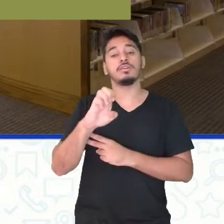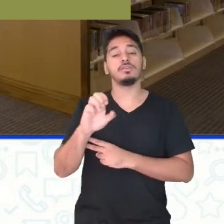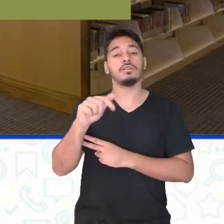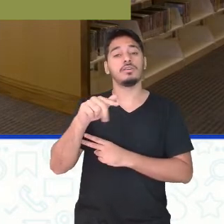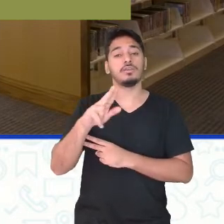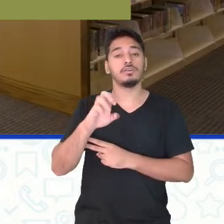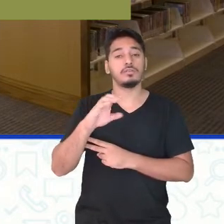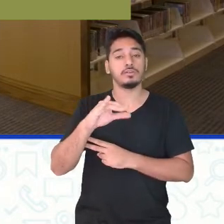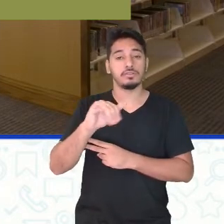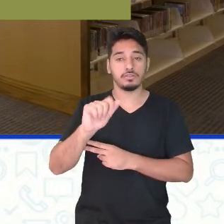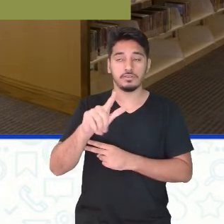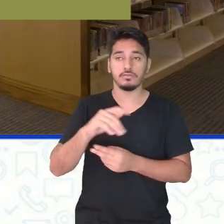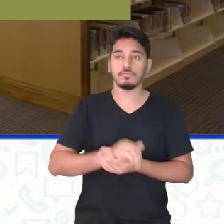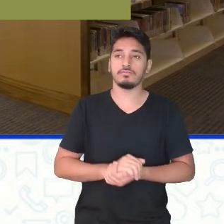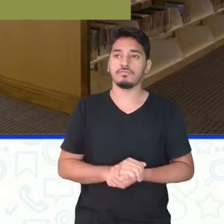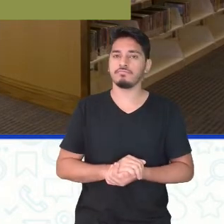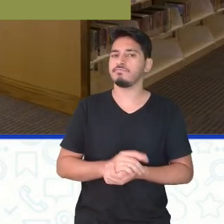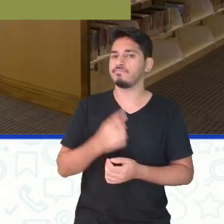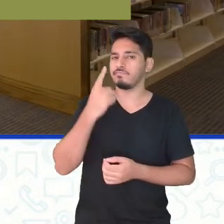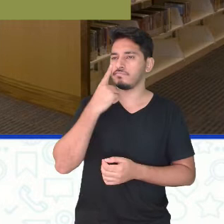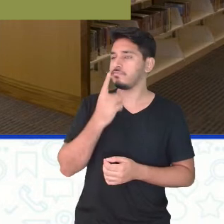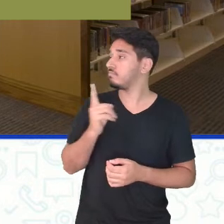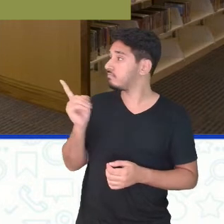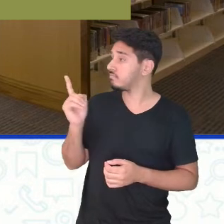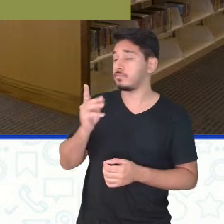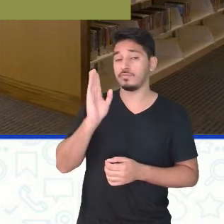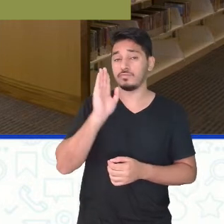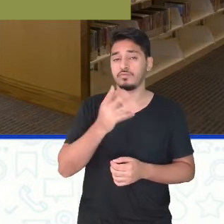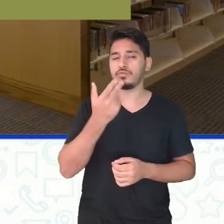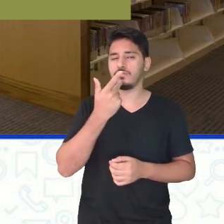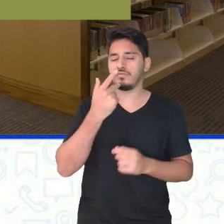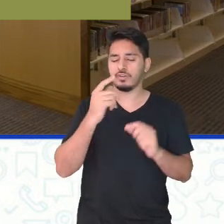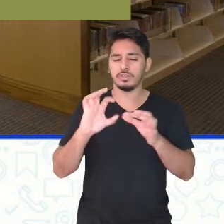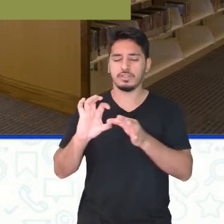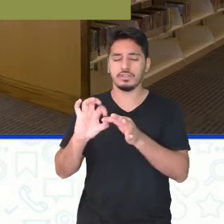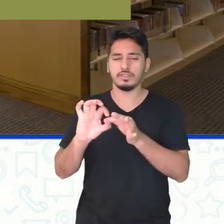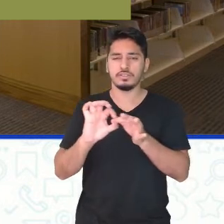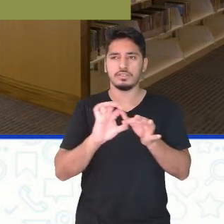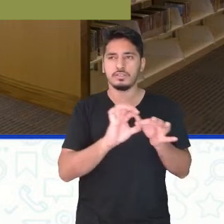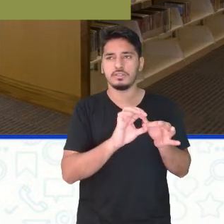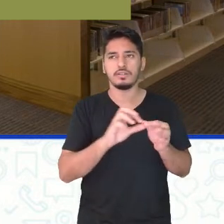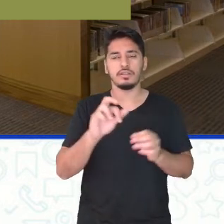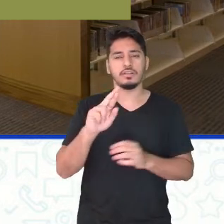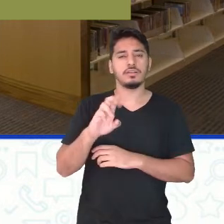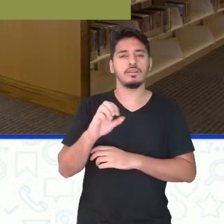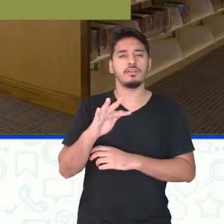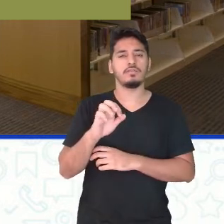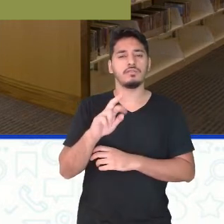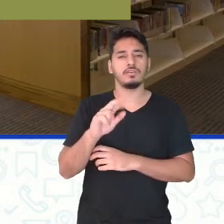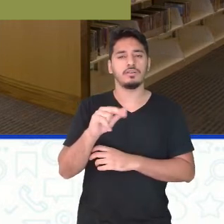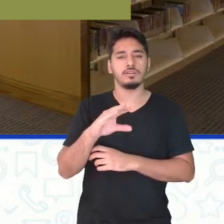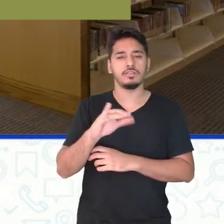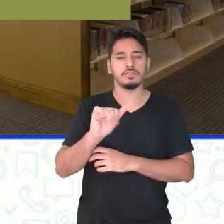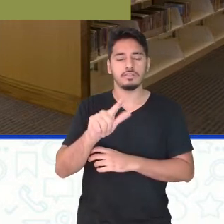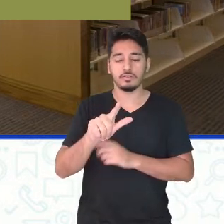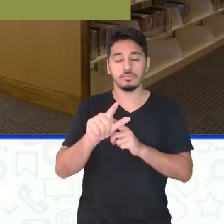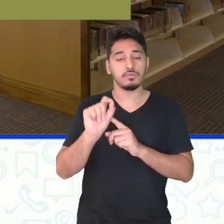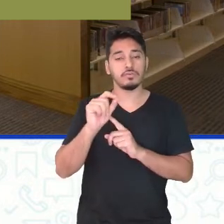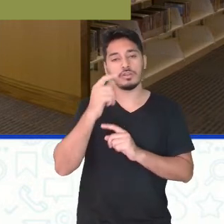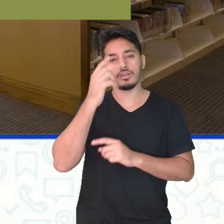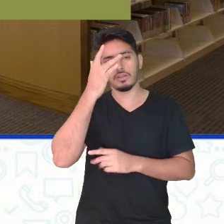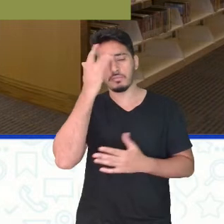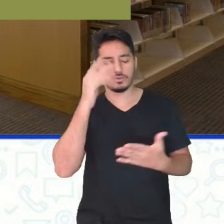A coesão referencial. Como o nome já diz e dá o spoiler da suspeita, a coesão referencial serve para que o